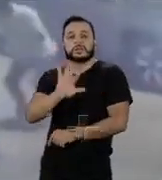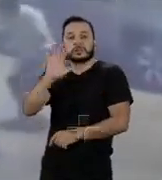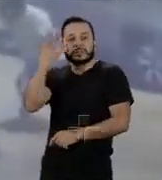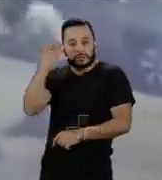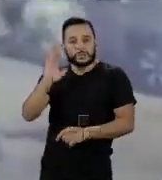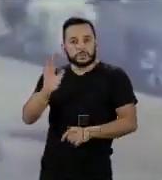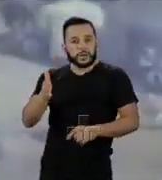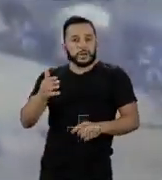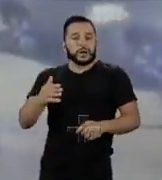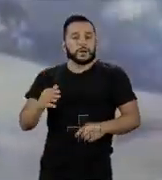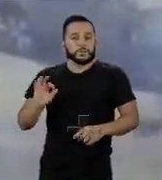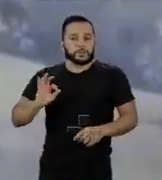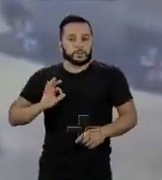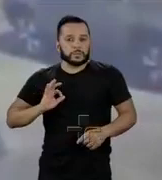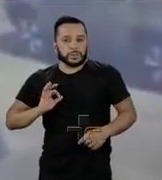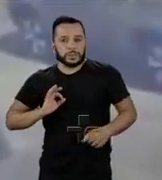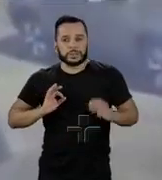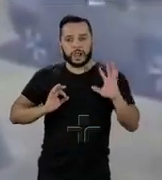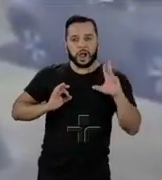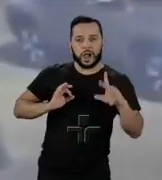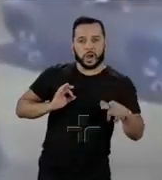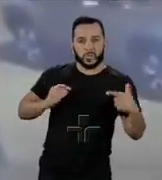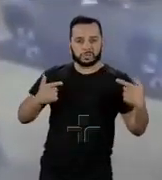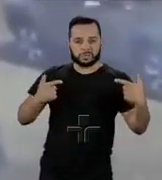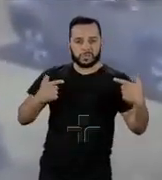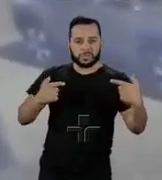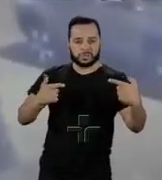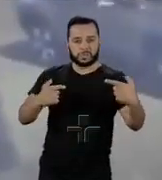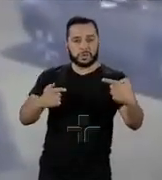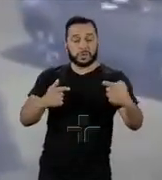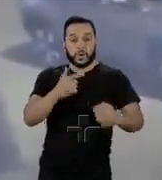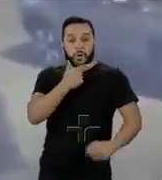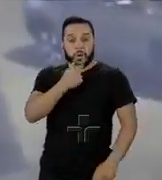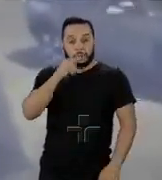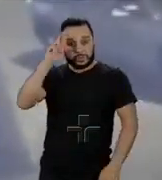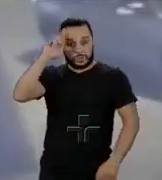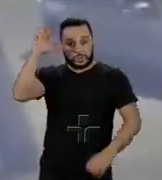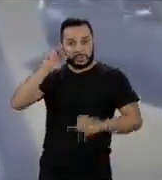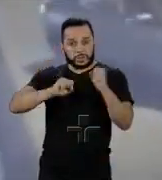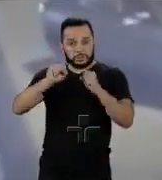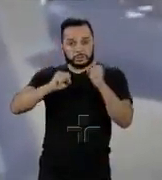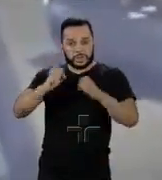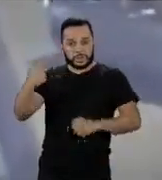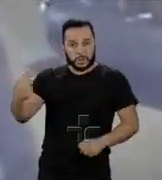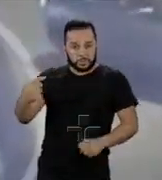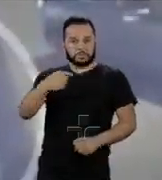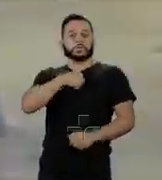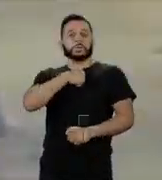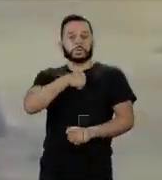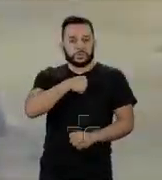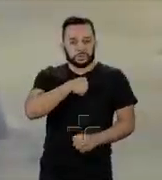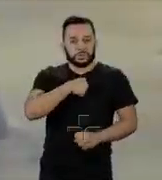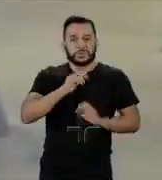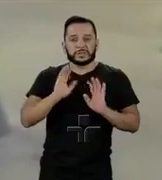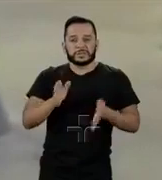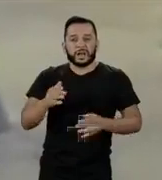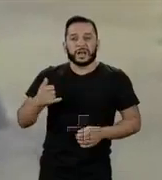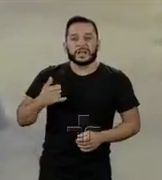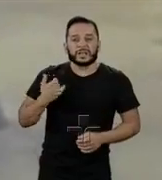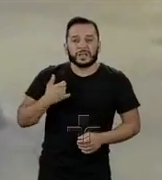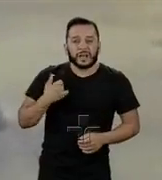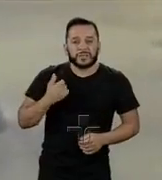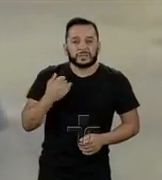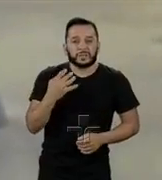e bandidos trocaram tiros. Um dos disparos atingiu o empresário Cláudio Henrique Costa Pinto, de 43 anos,